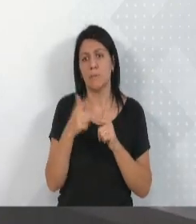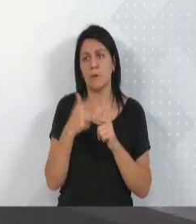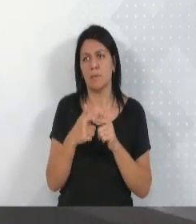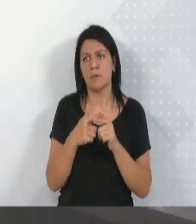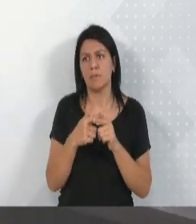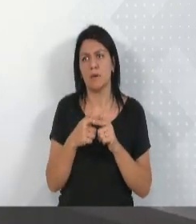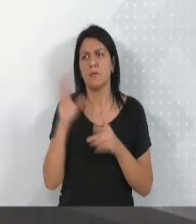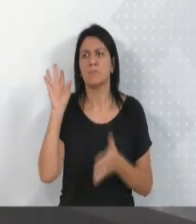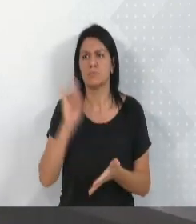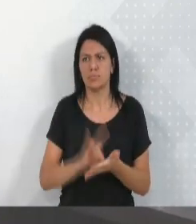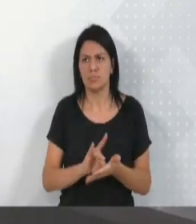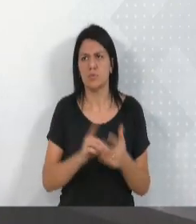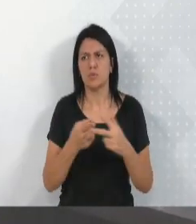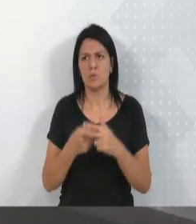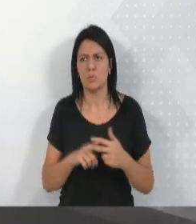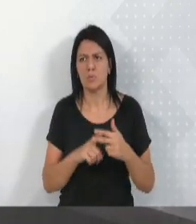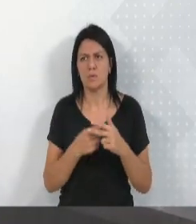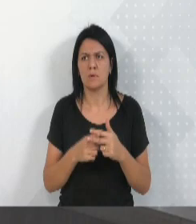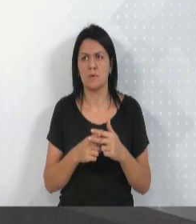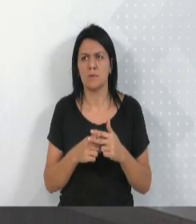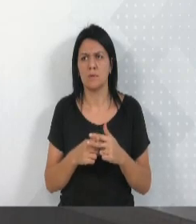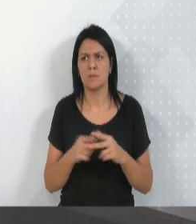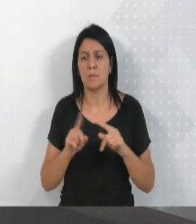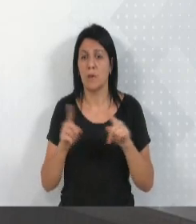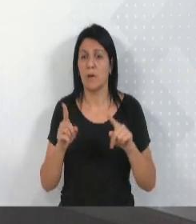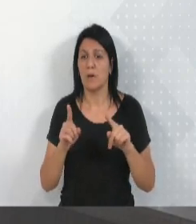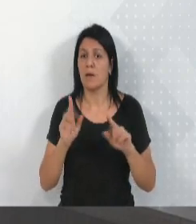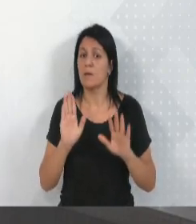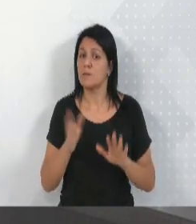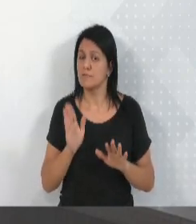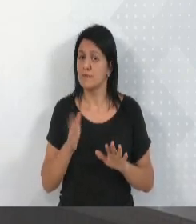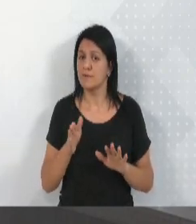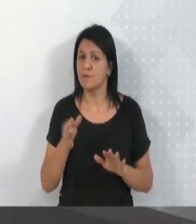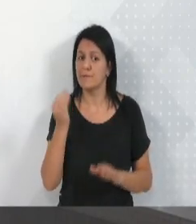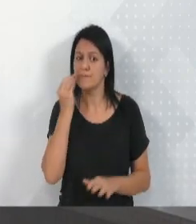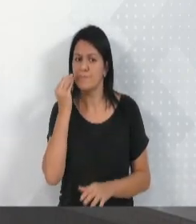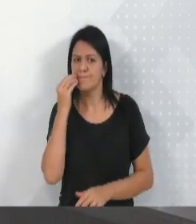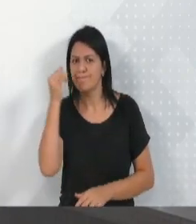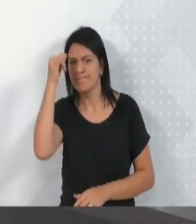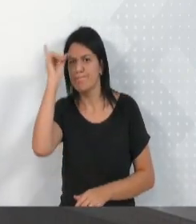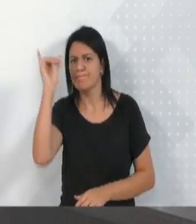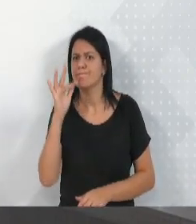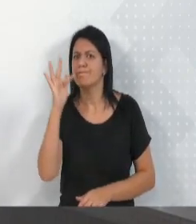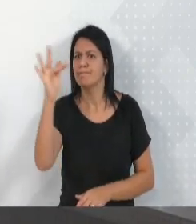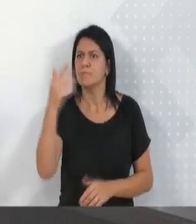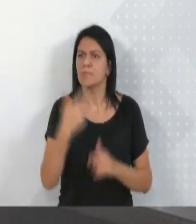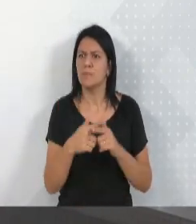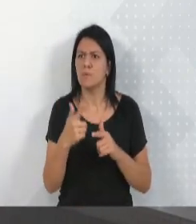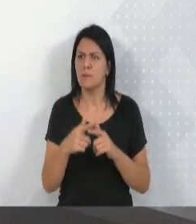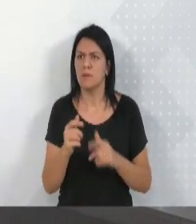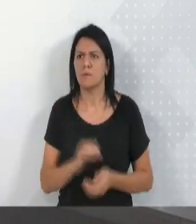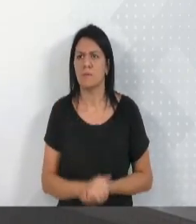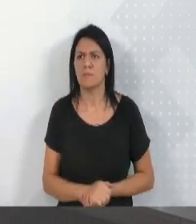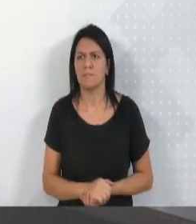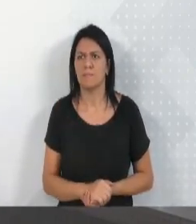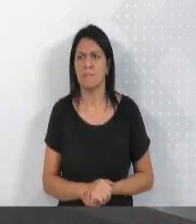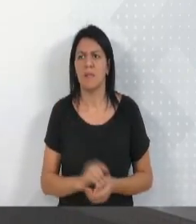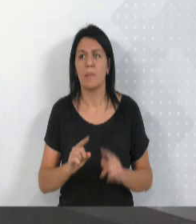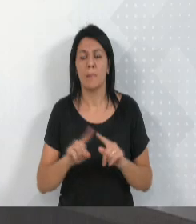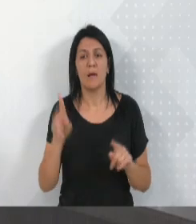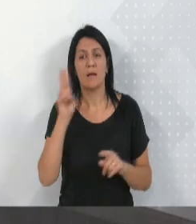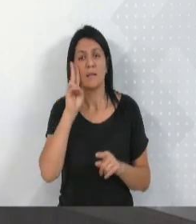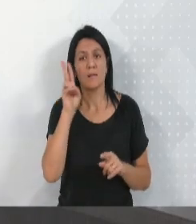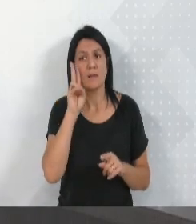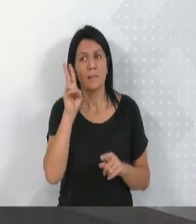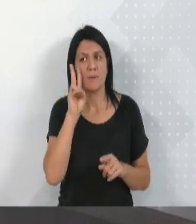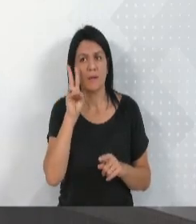certeza vão fazer as manutenções, já para prever que de repente lá na frente possa acontecer algum problema. Mas quero lembrar também que recentemente